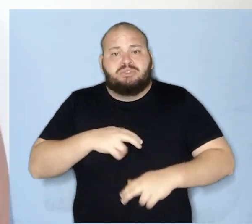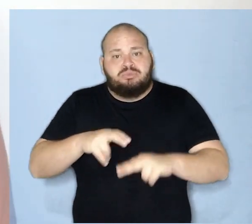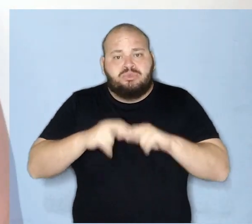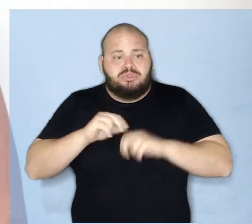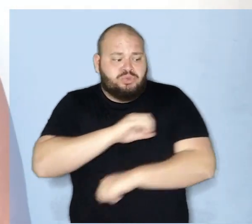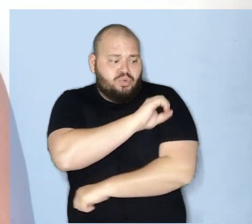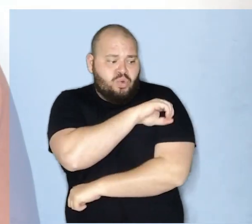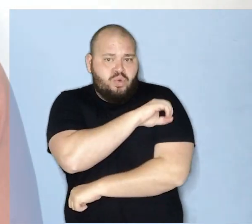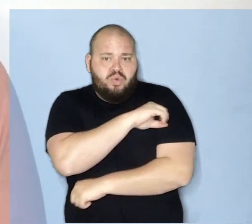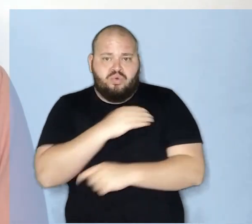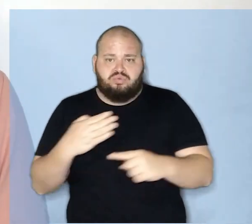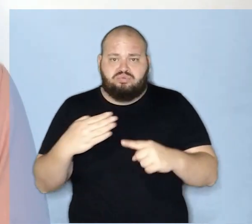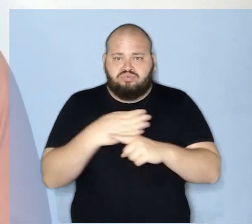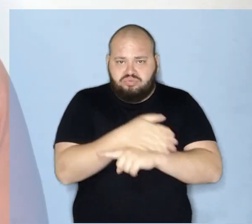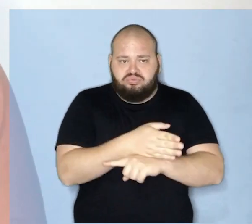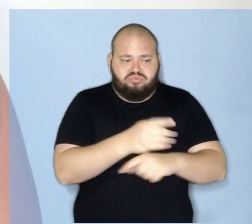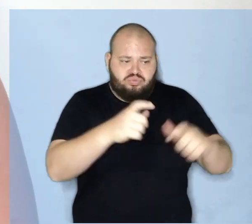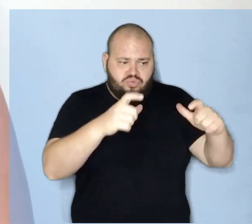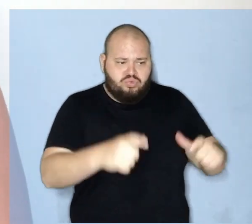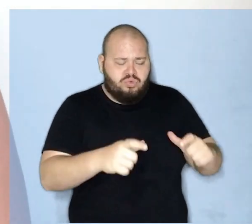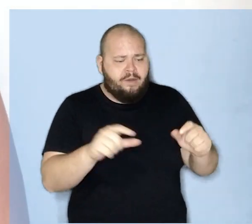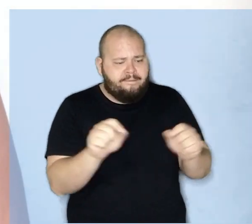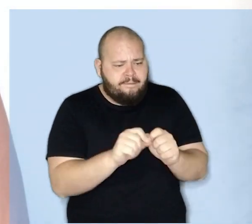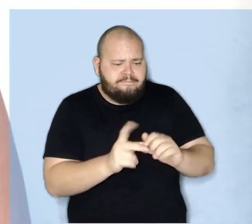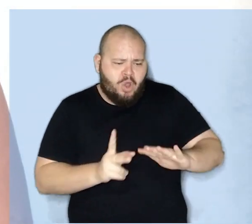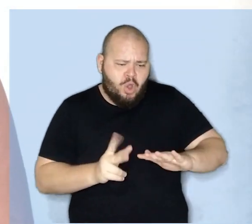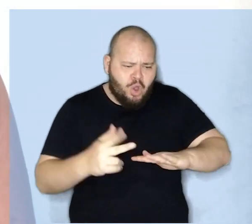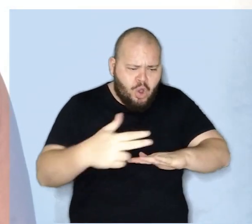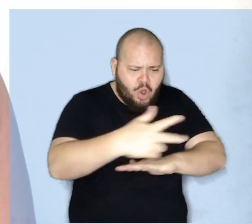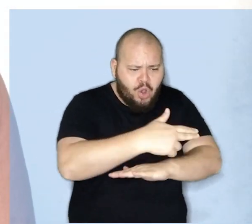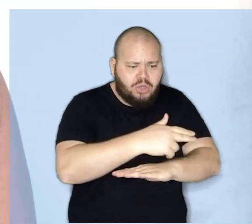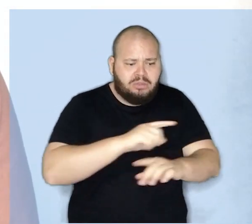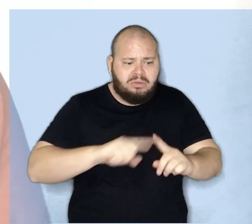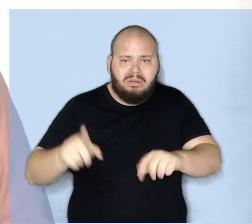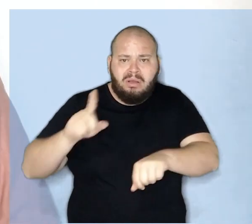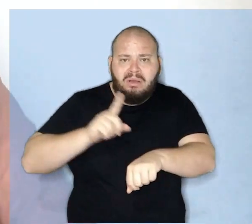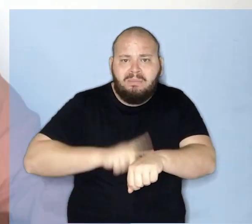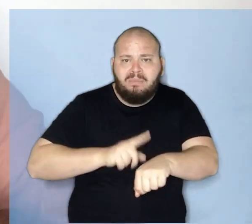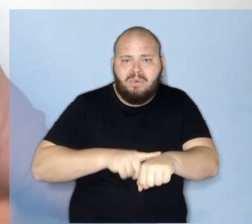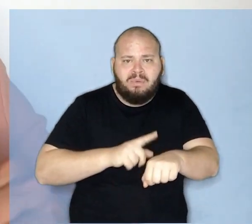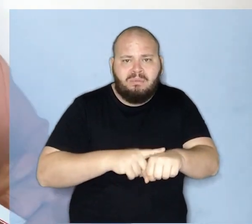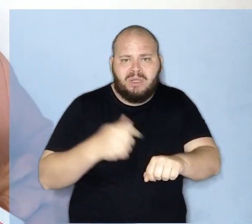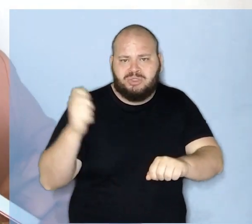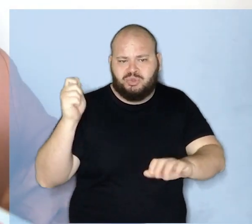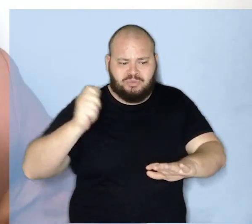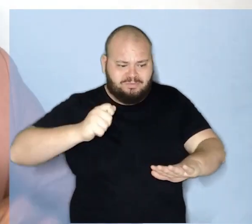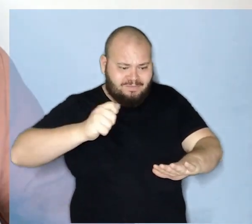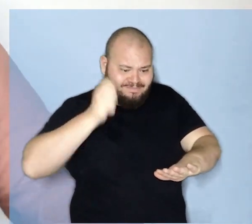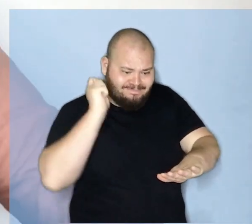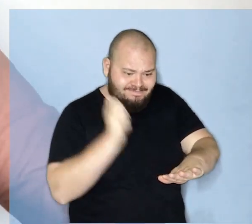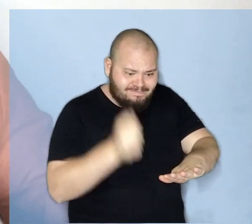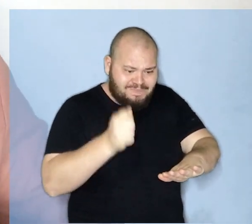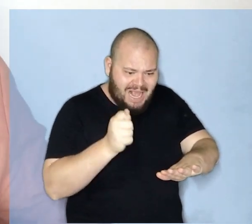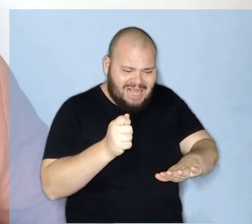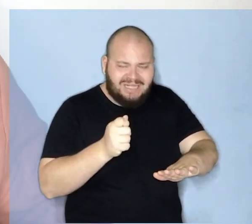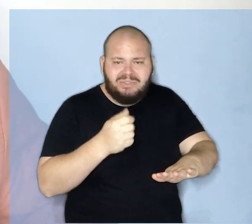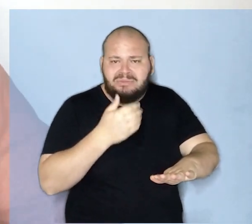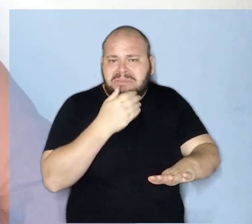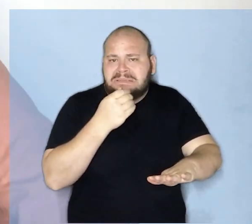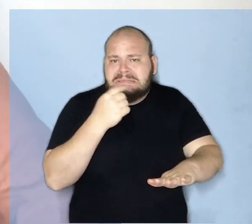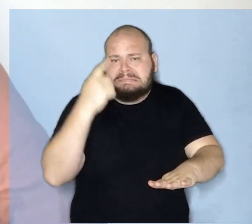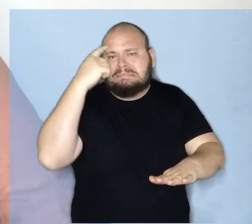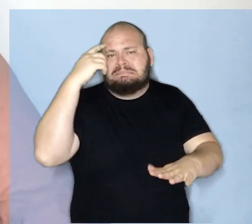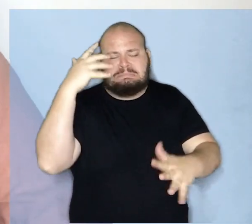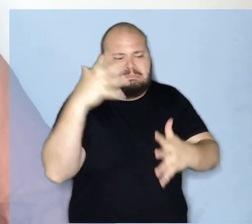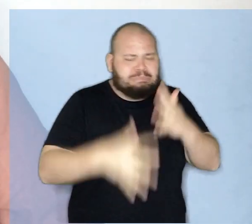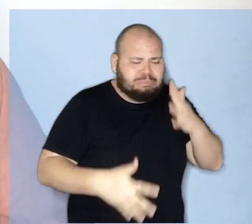couro e quando ele ia martelar os saltos, ele se embananou com um martelo